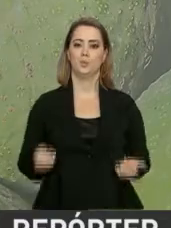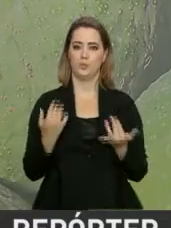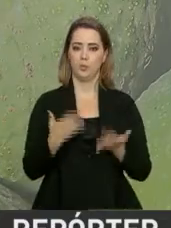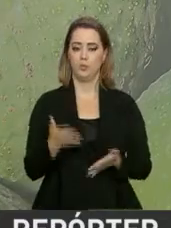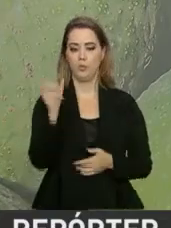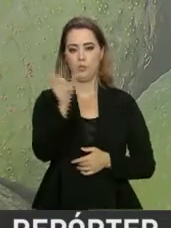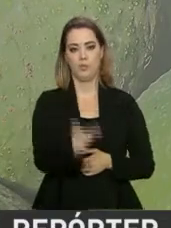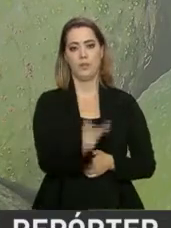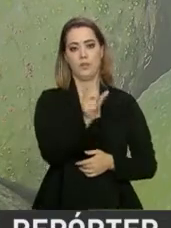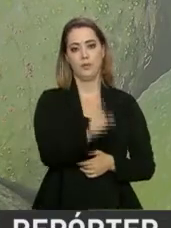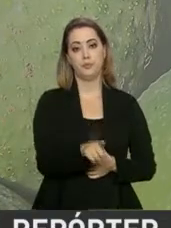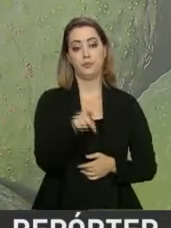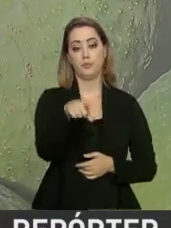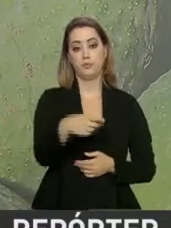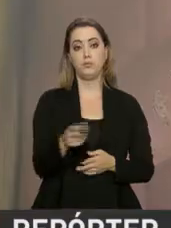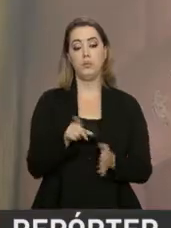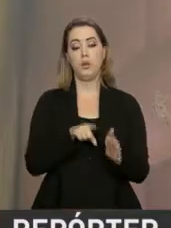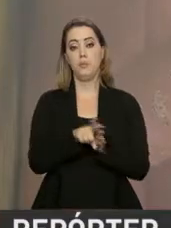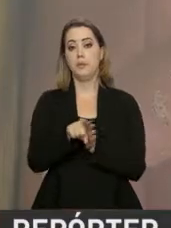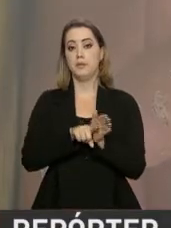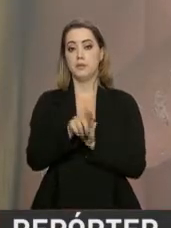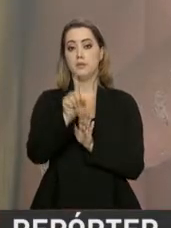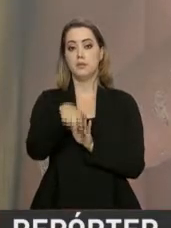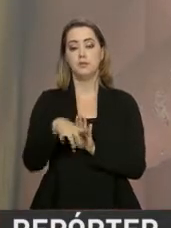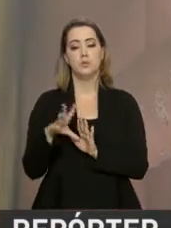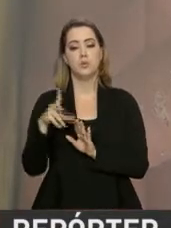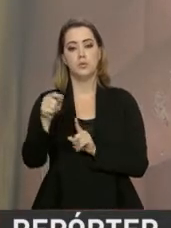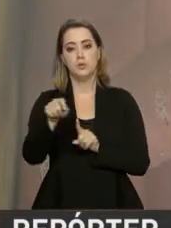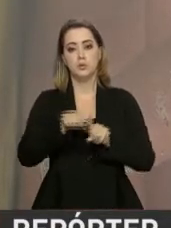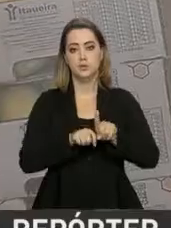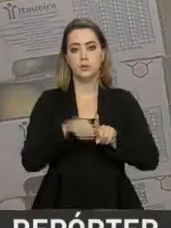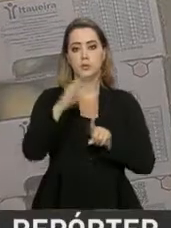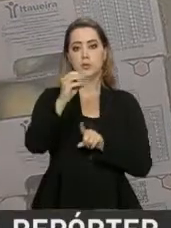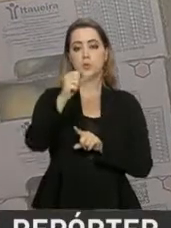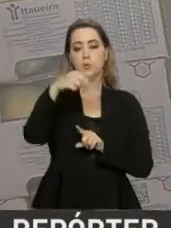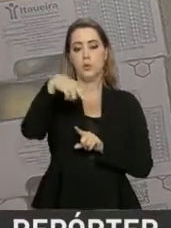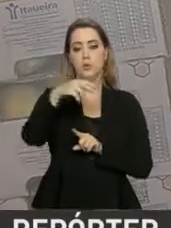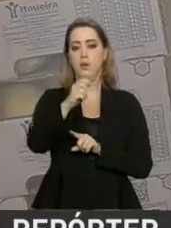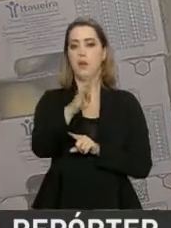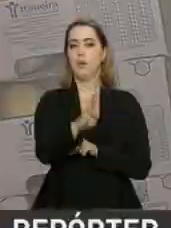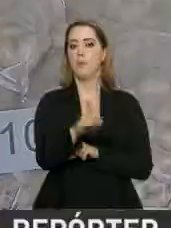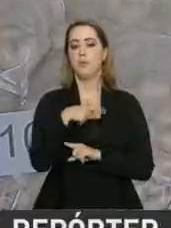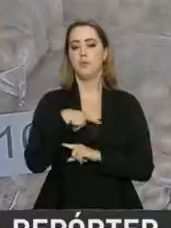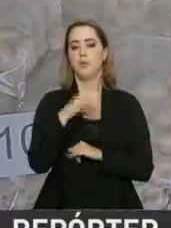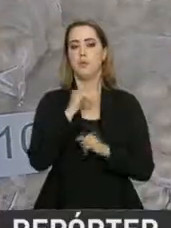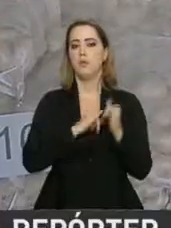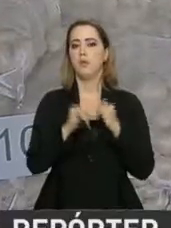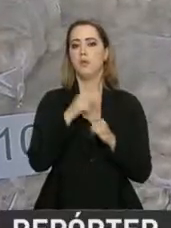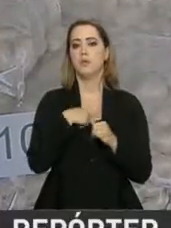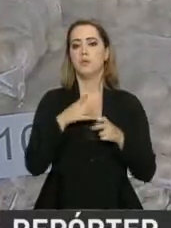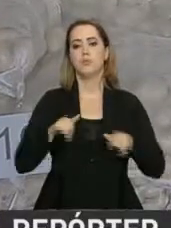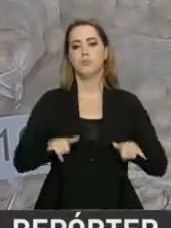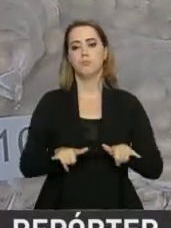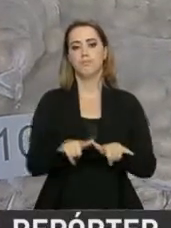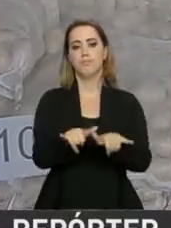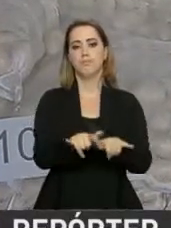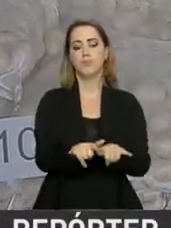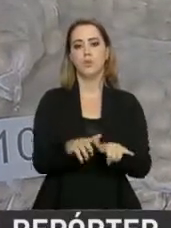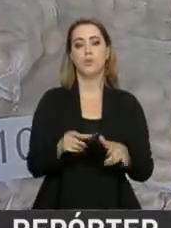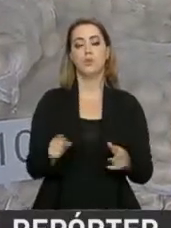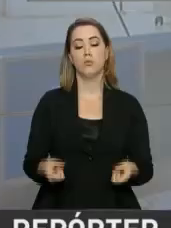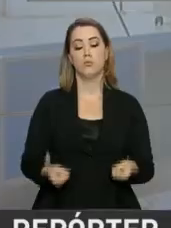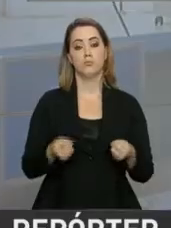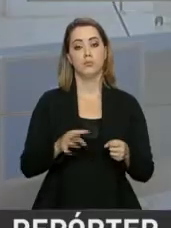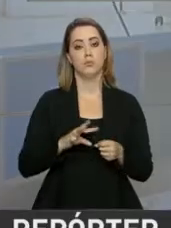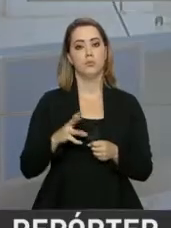levantamento do preço de frutas e hortaliças é feito todos os meses pela conab a partir de informações fornecidas pelos mercados atacadistas de todo o